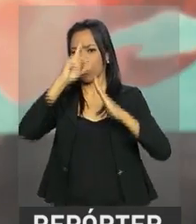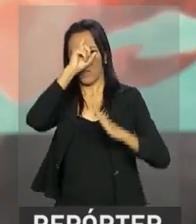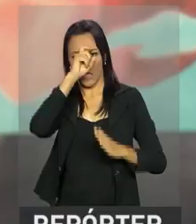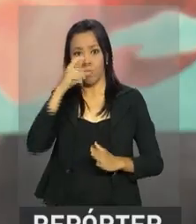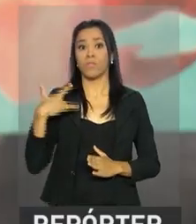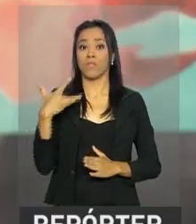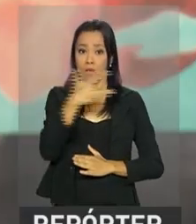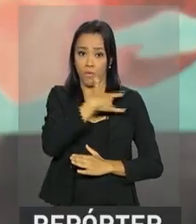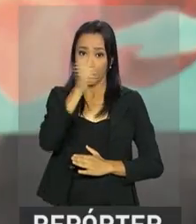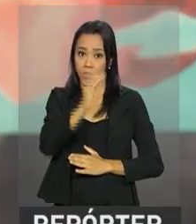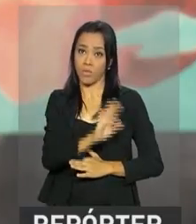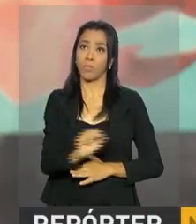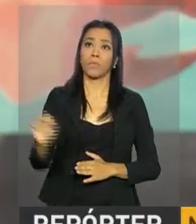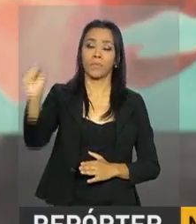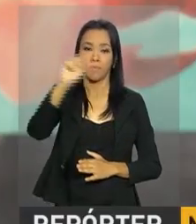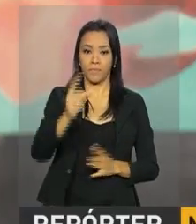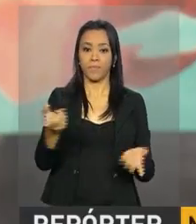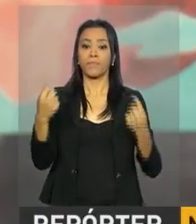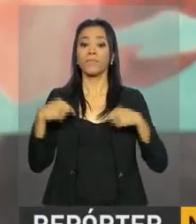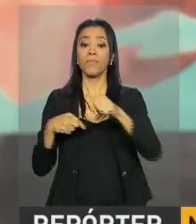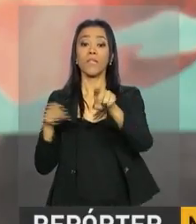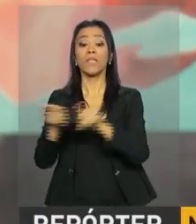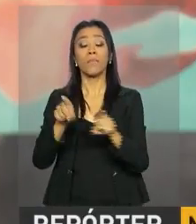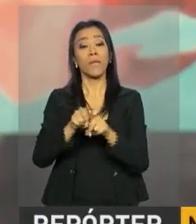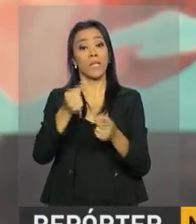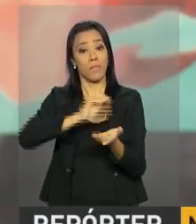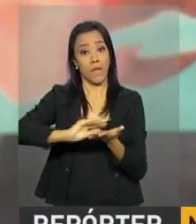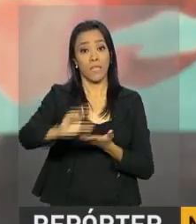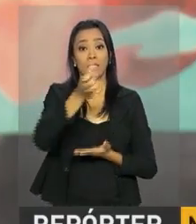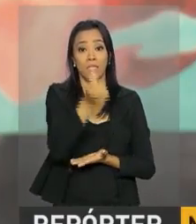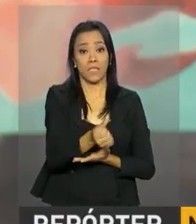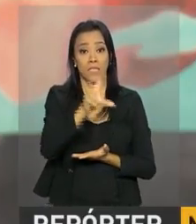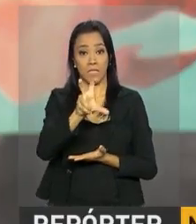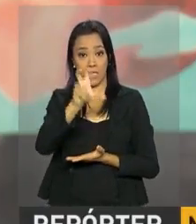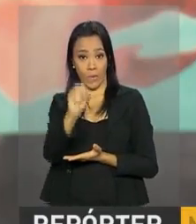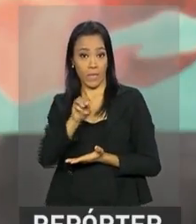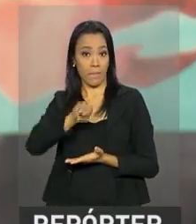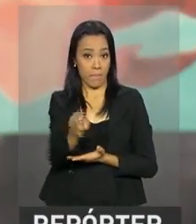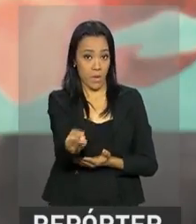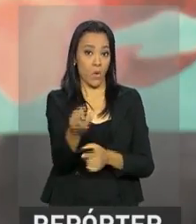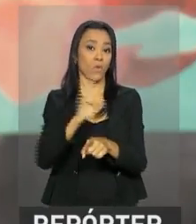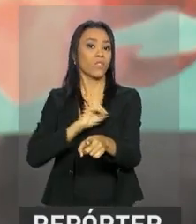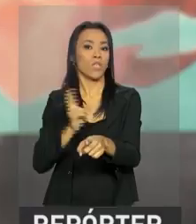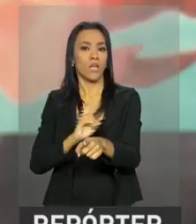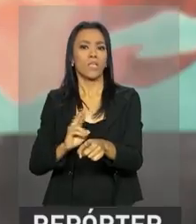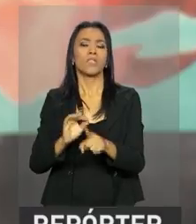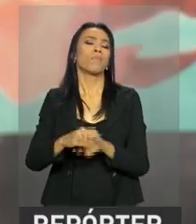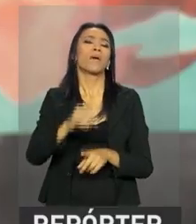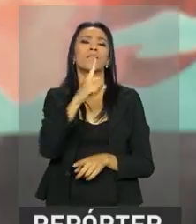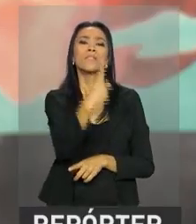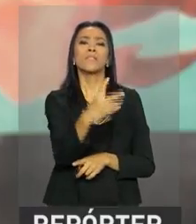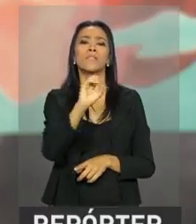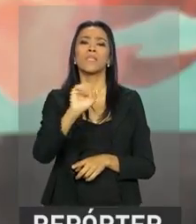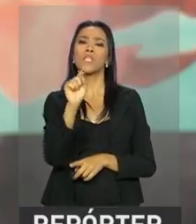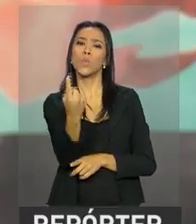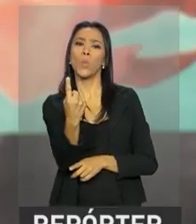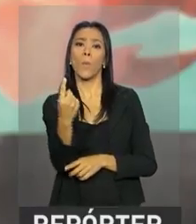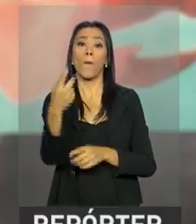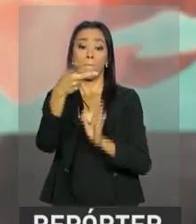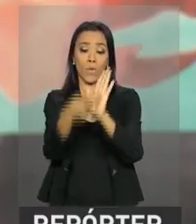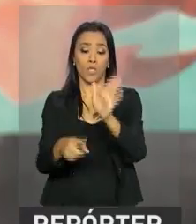reunião, também foi anunciada a liberação de 650 milhões de reais para 101 projetos de